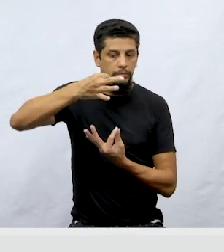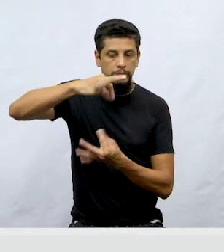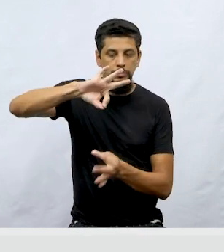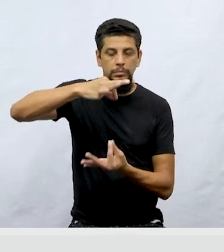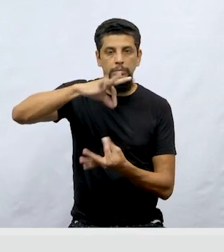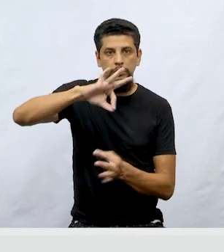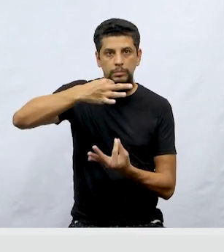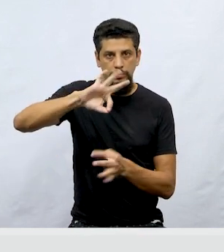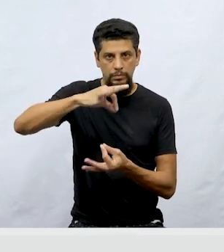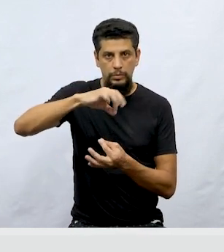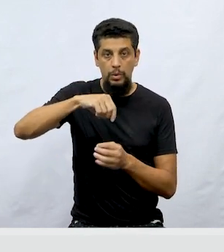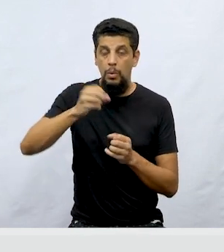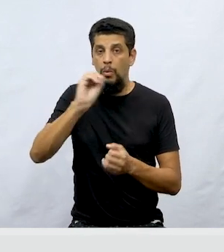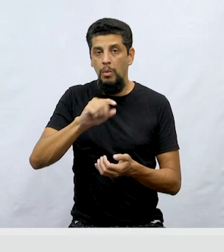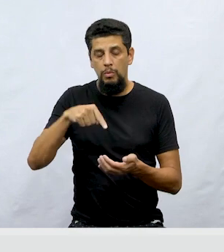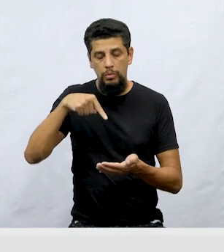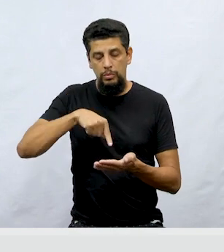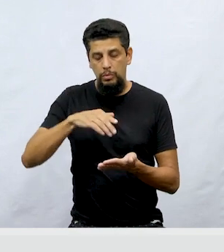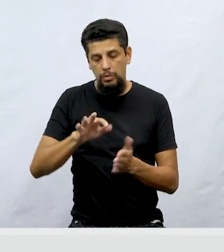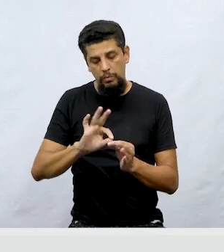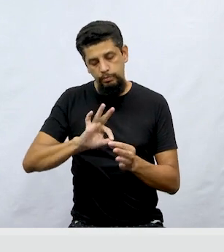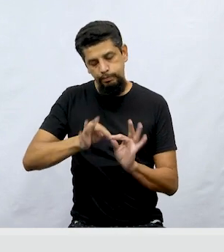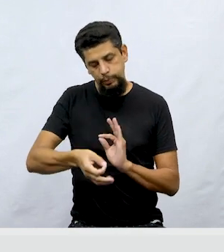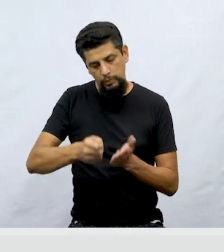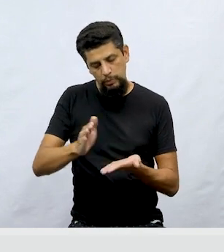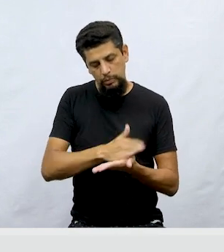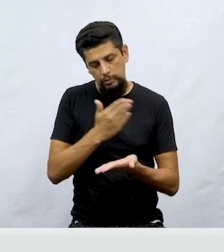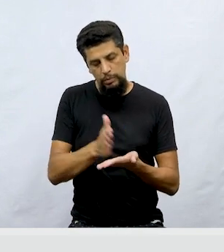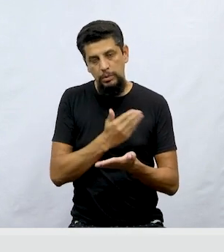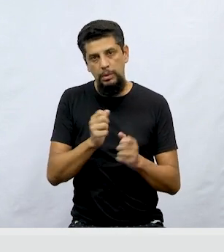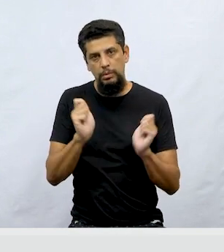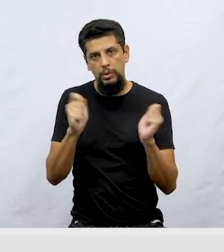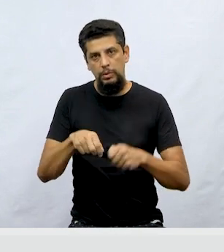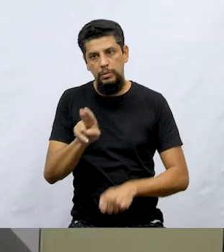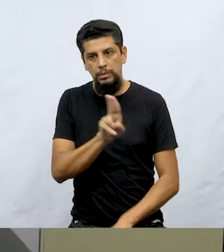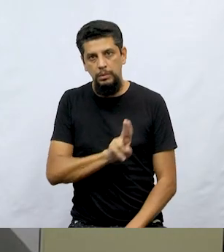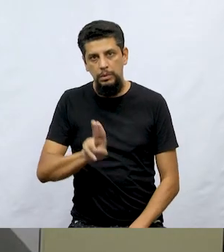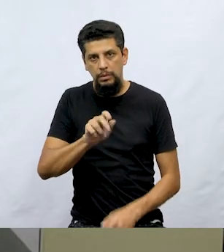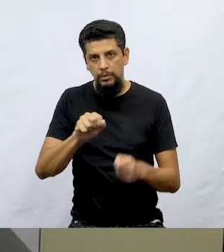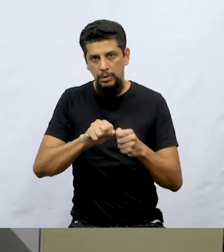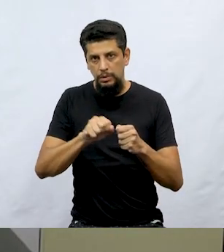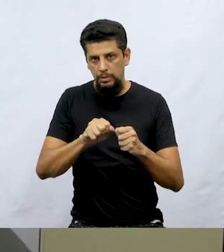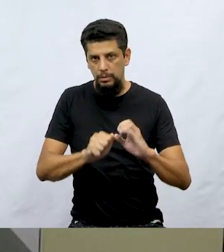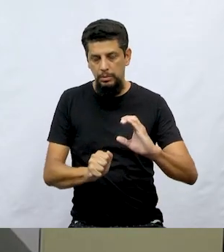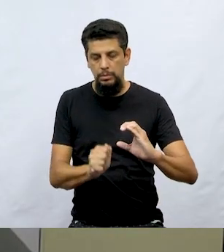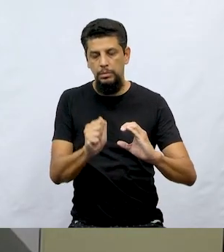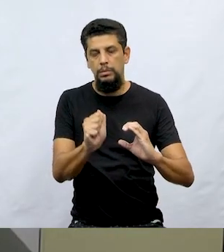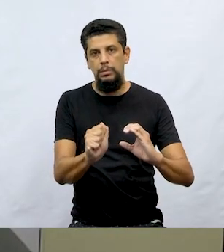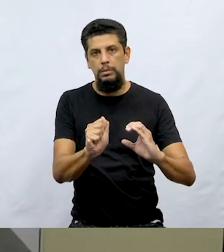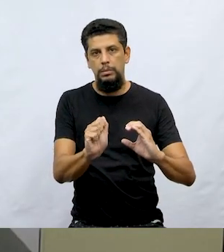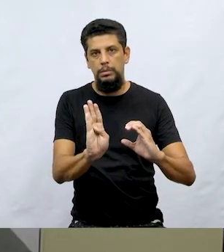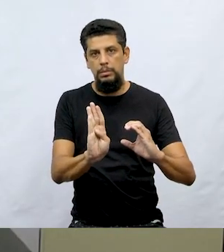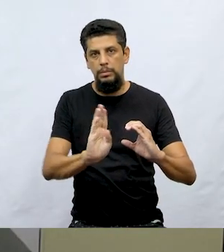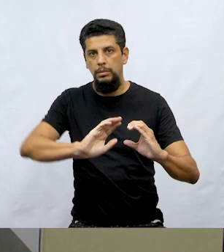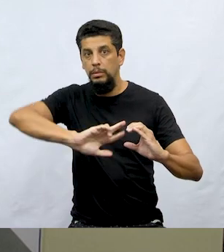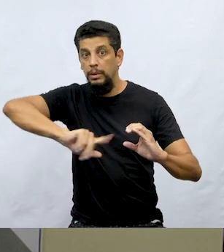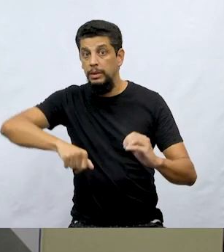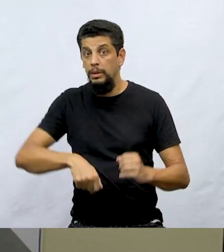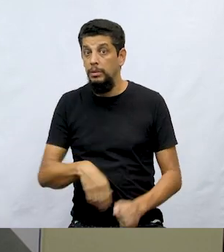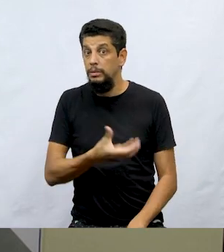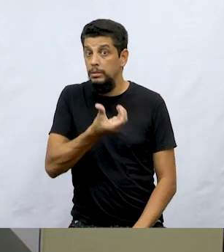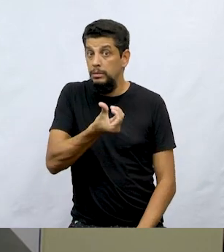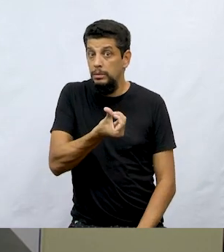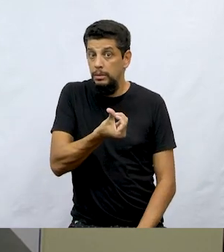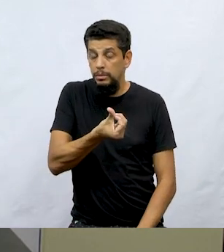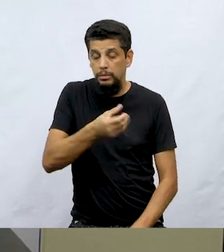ou folhas do caderno. Não. A gente vai usar para montar todo o alfabeto 6 folhas de